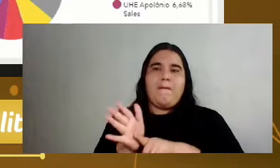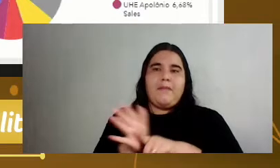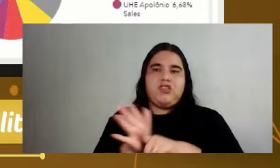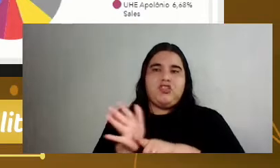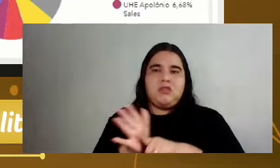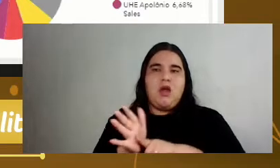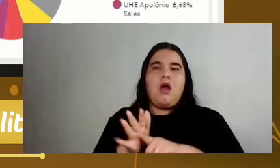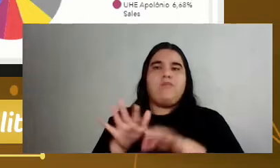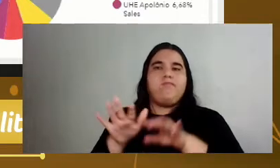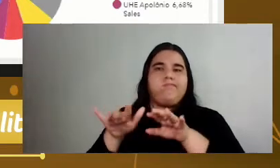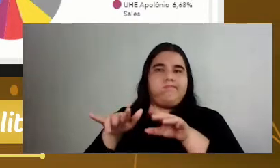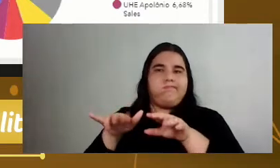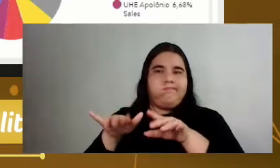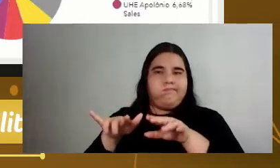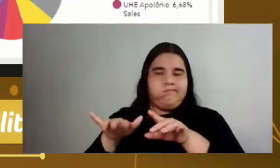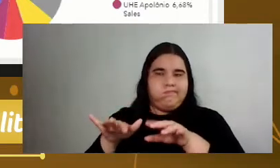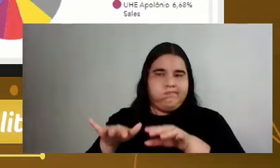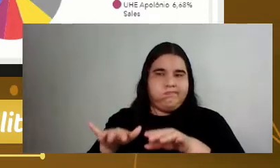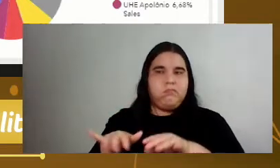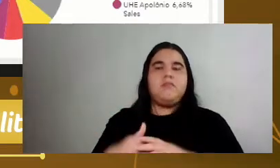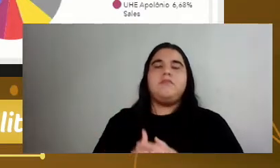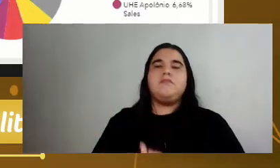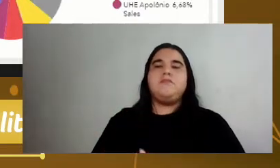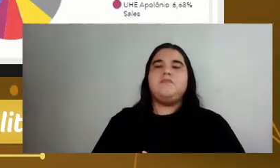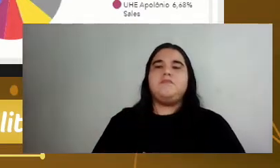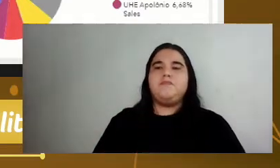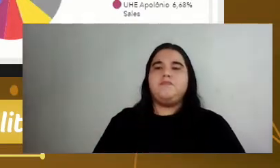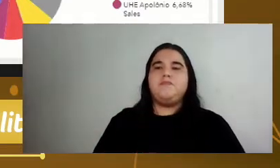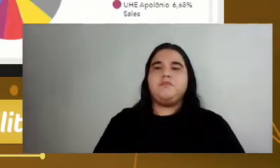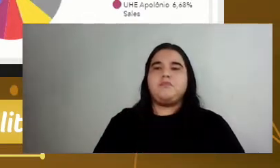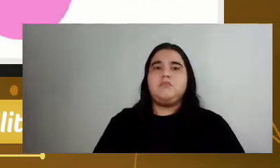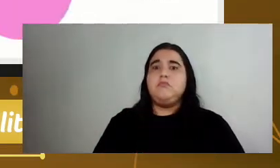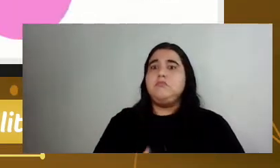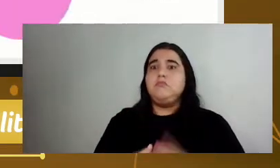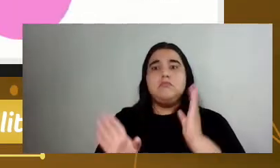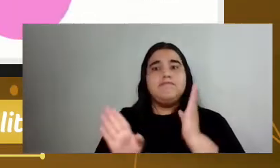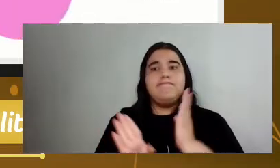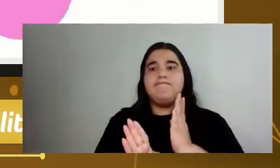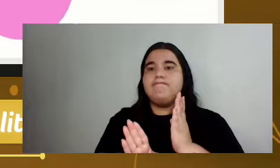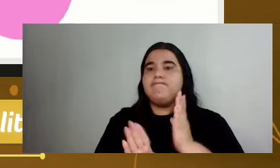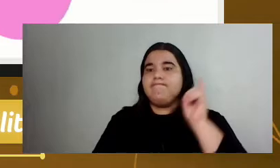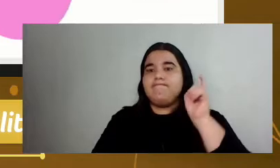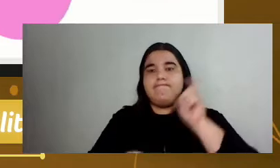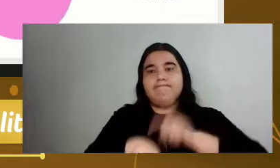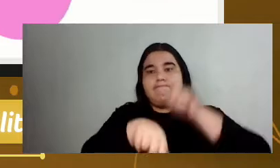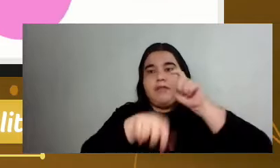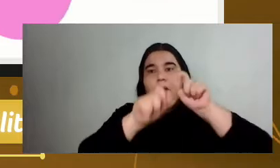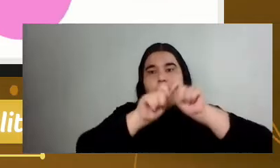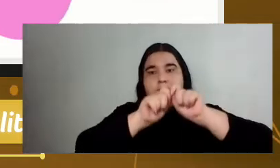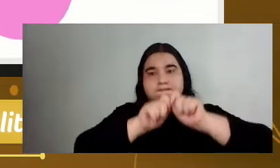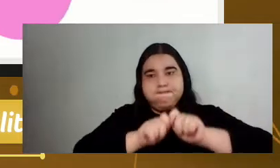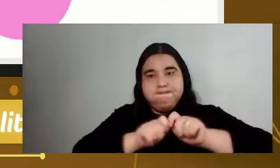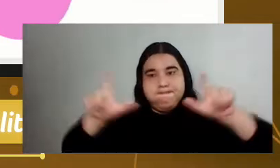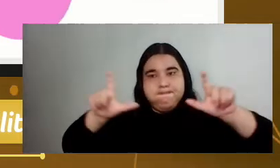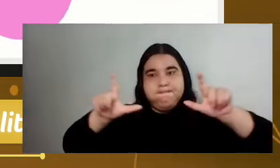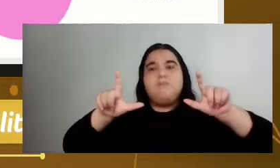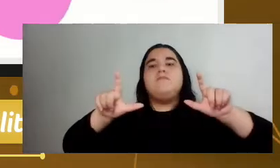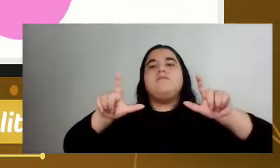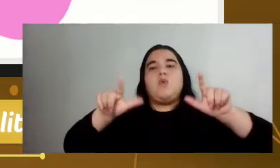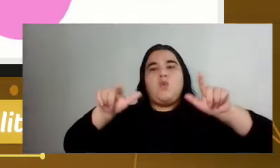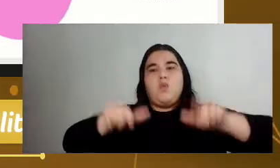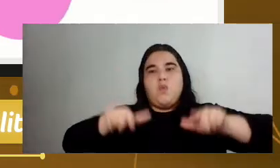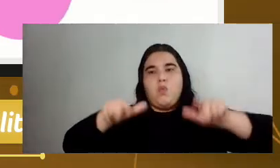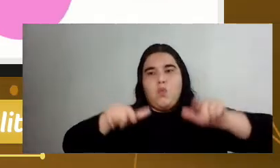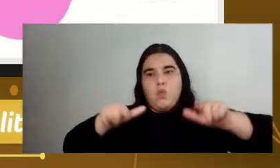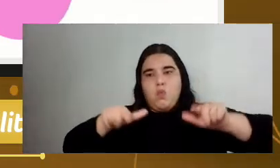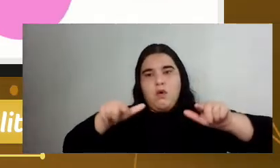O HE Paulo Afonso 4. Ele automaticamente já dá um zoom nessa usina de Paulo Afonso 4